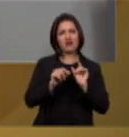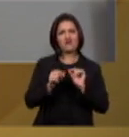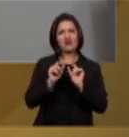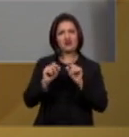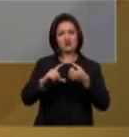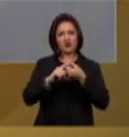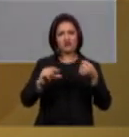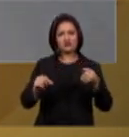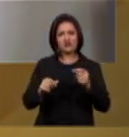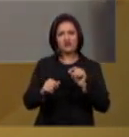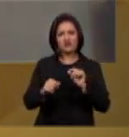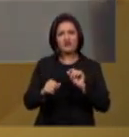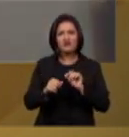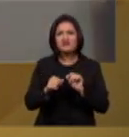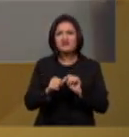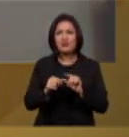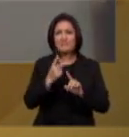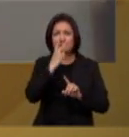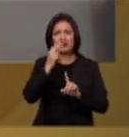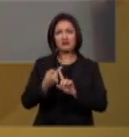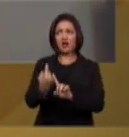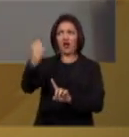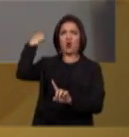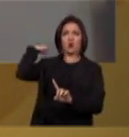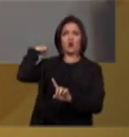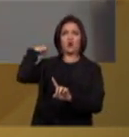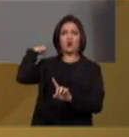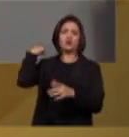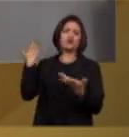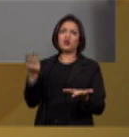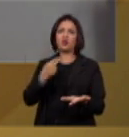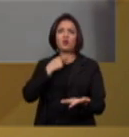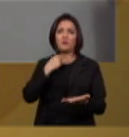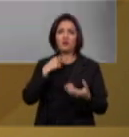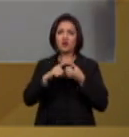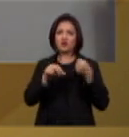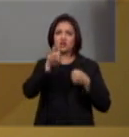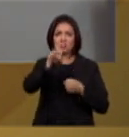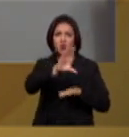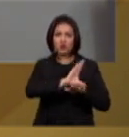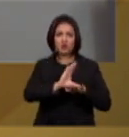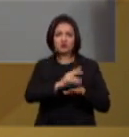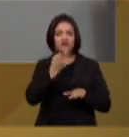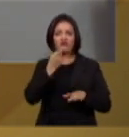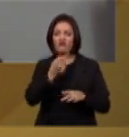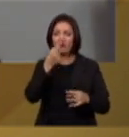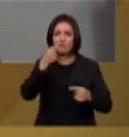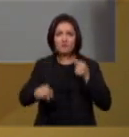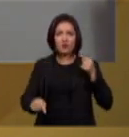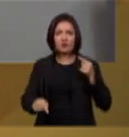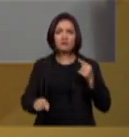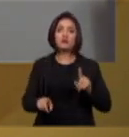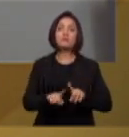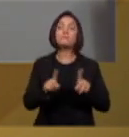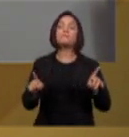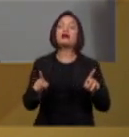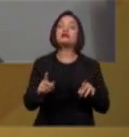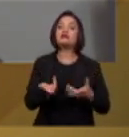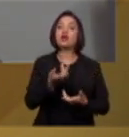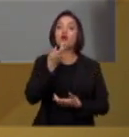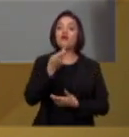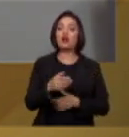é vedado pelo artigo 5º da Constituição Federal, mas gostaria apenas de ressaltar que a AGU, no